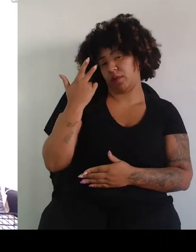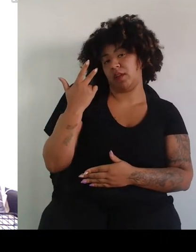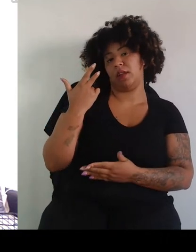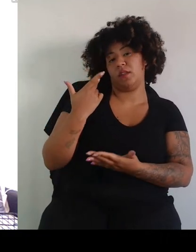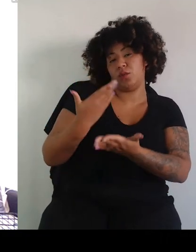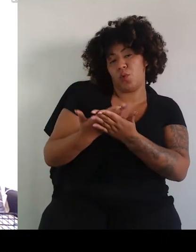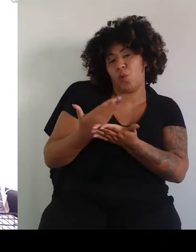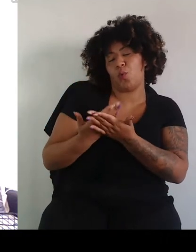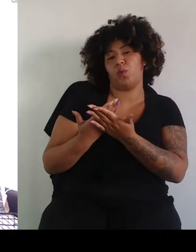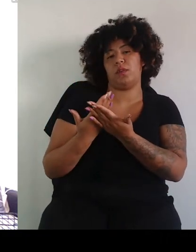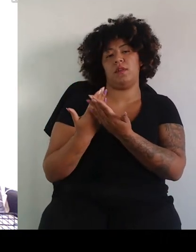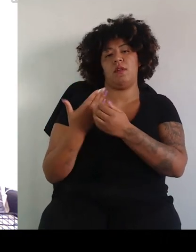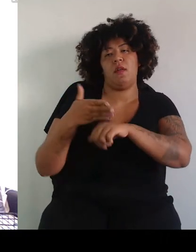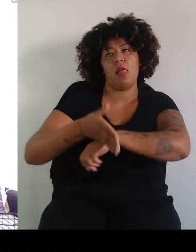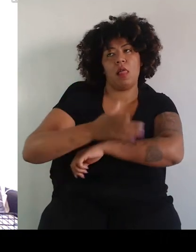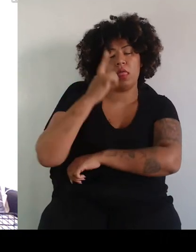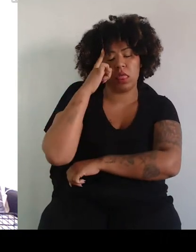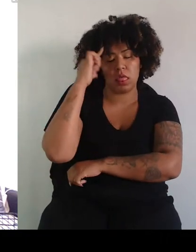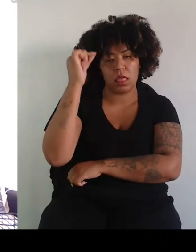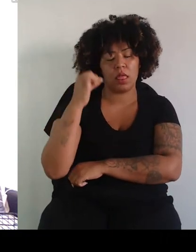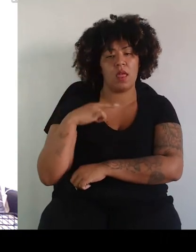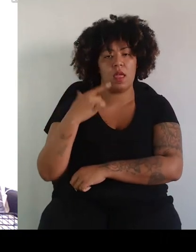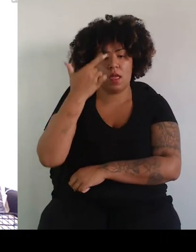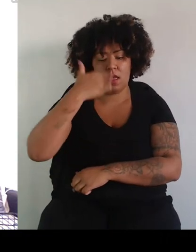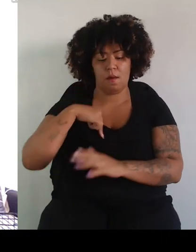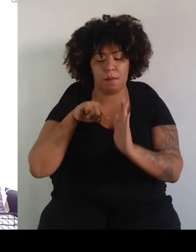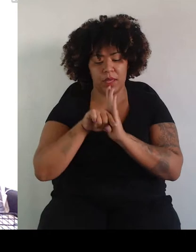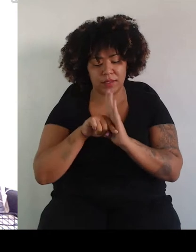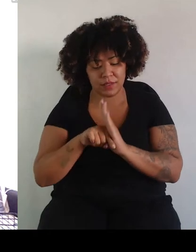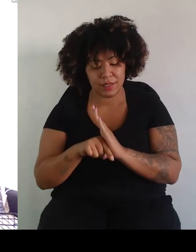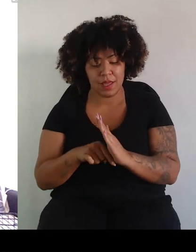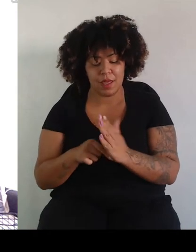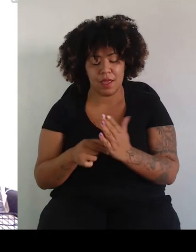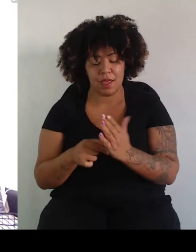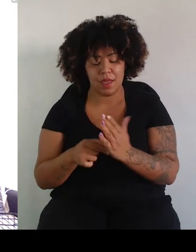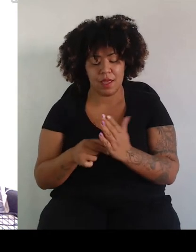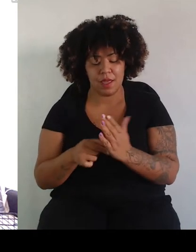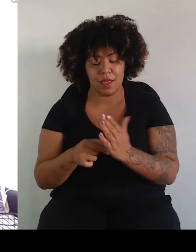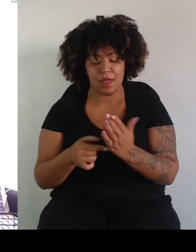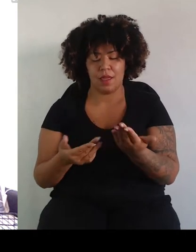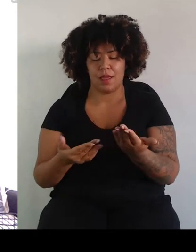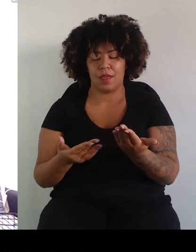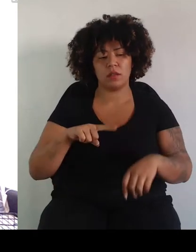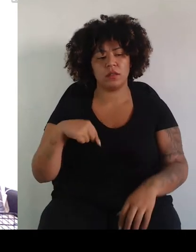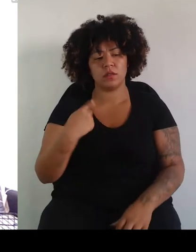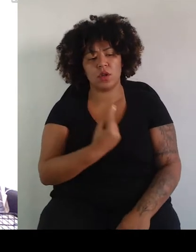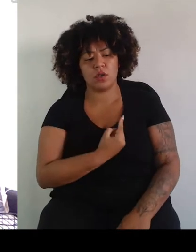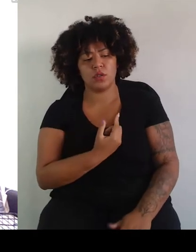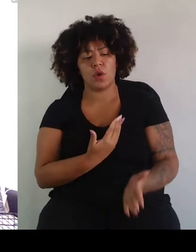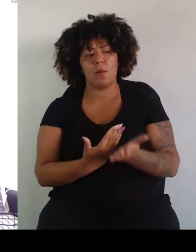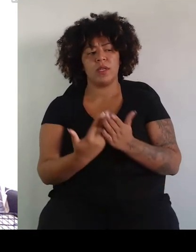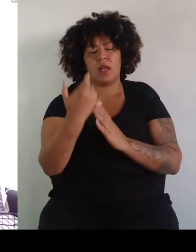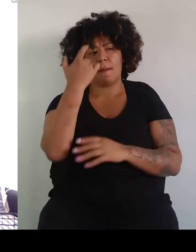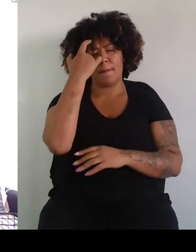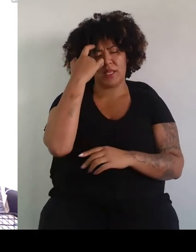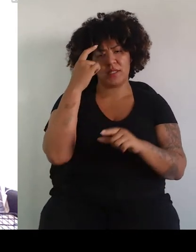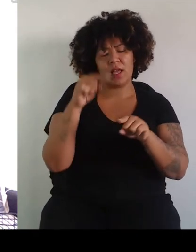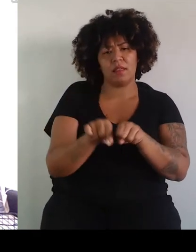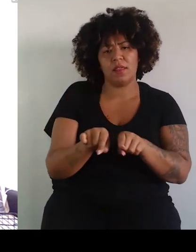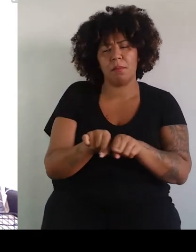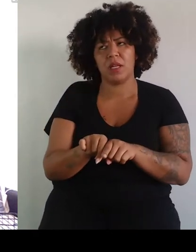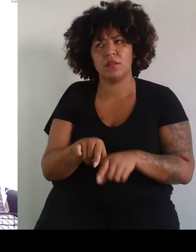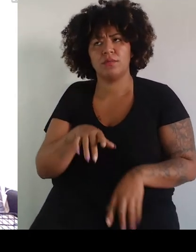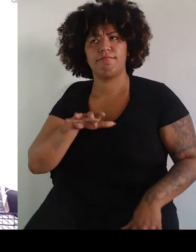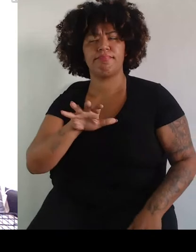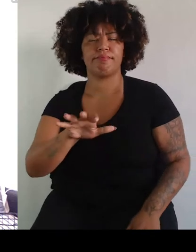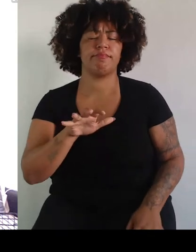no qual eu pensei muito e pesquisei muito analisar como nós podemos começar a pensar sobre essa noção